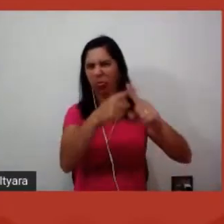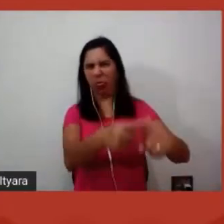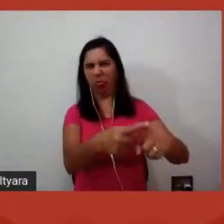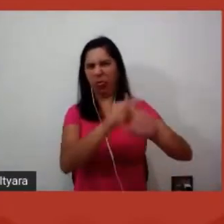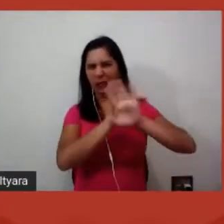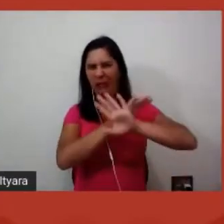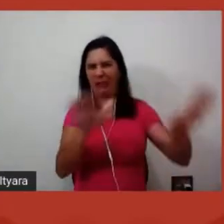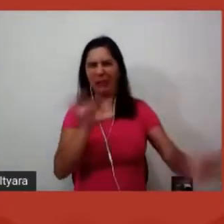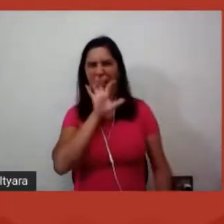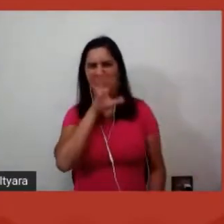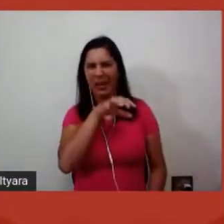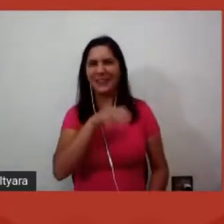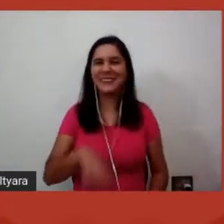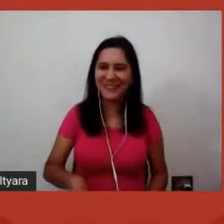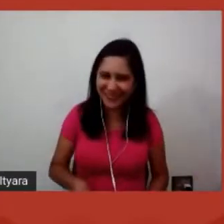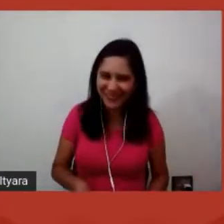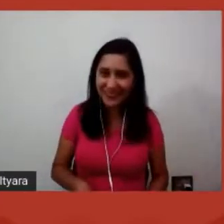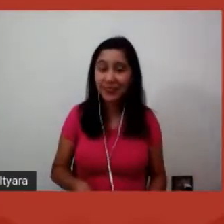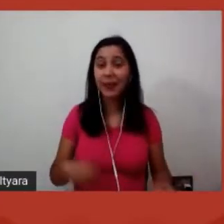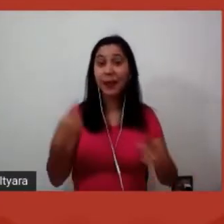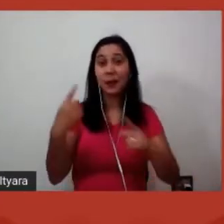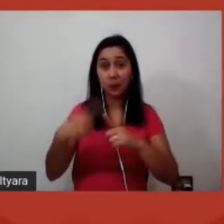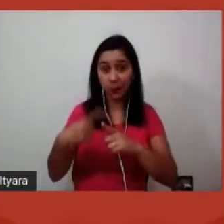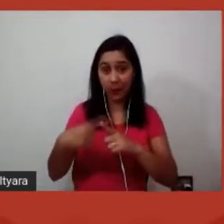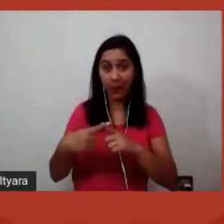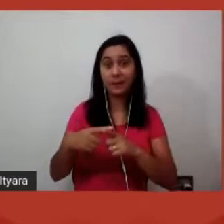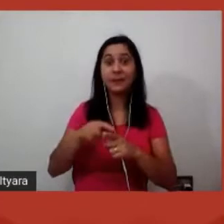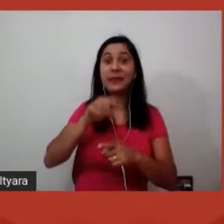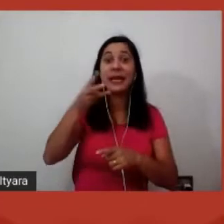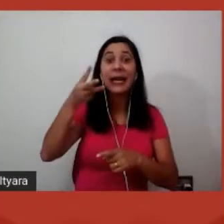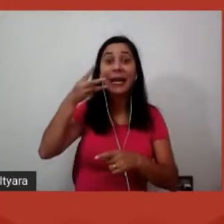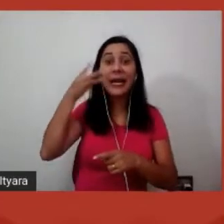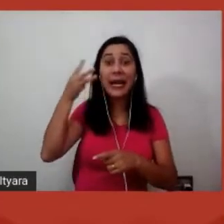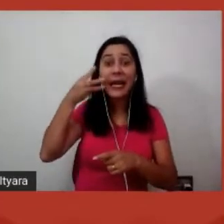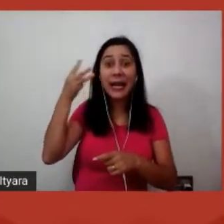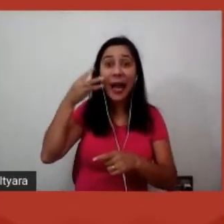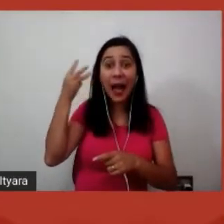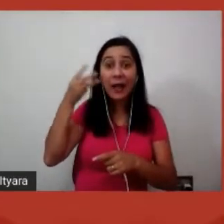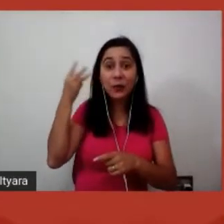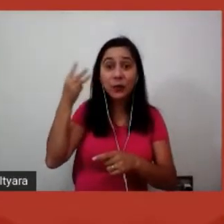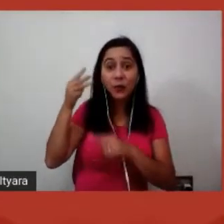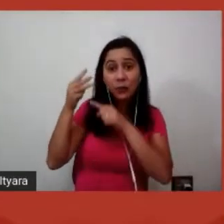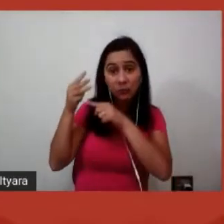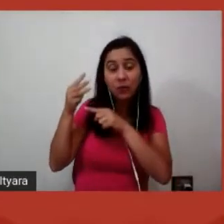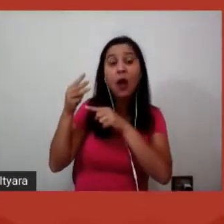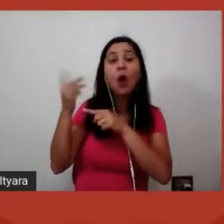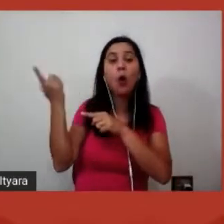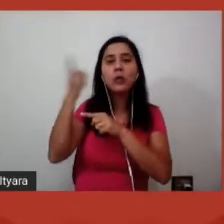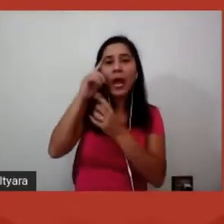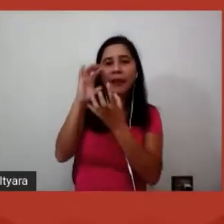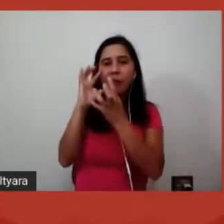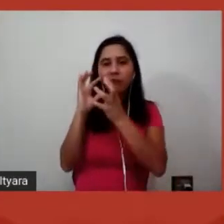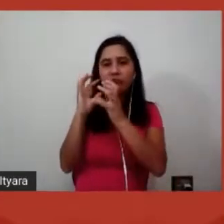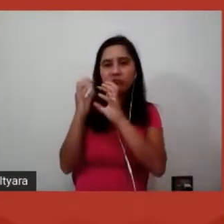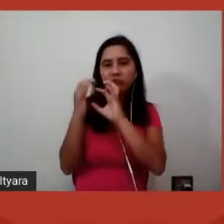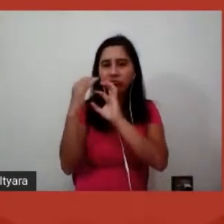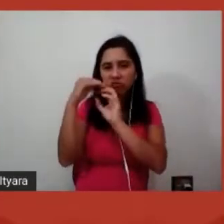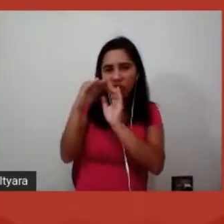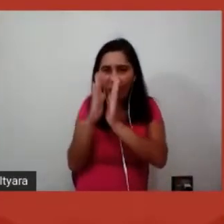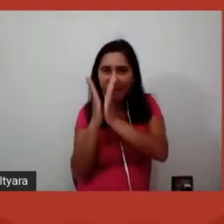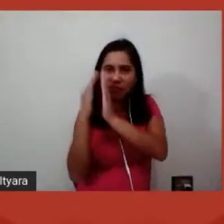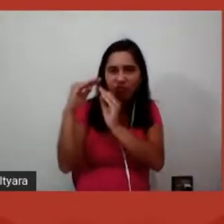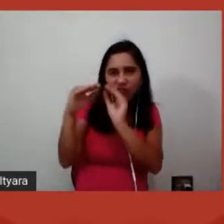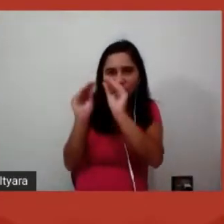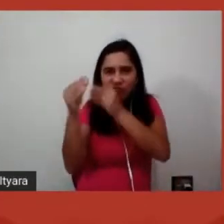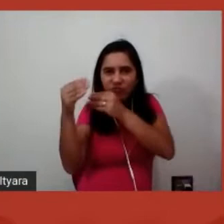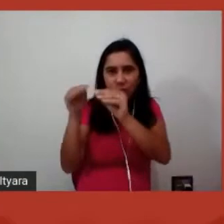Porque o gato, até certo ponto, ele consegue se ajustar aos recipientes, mas